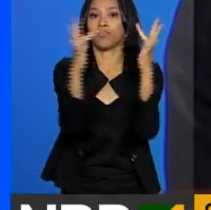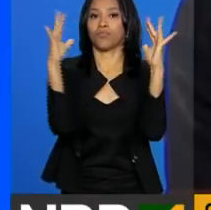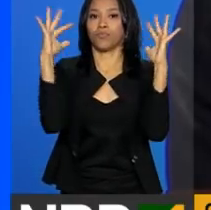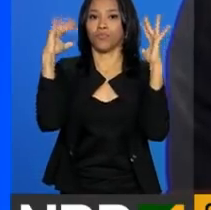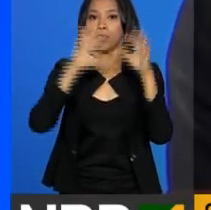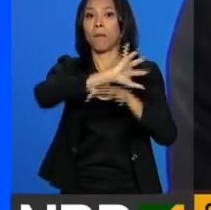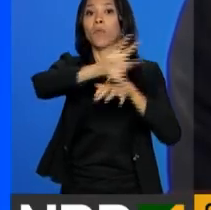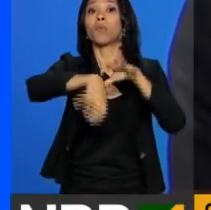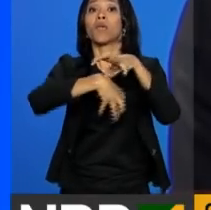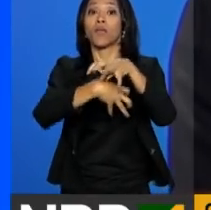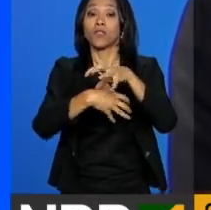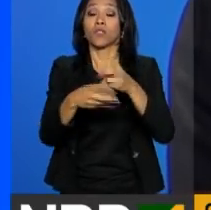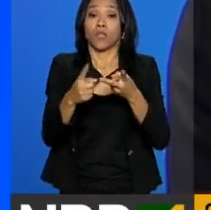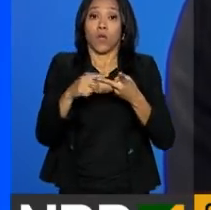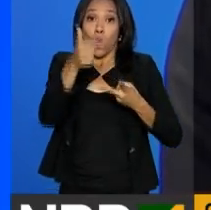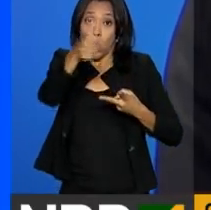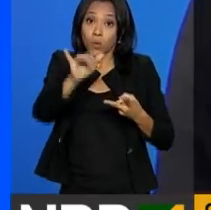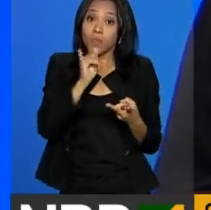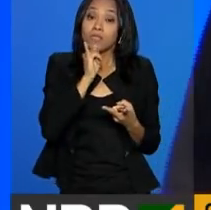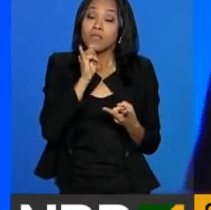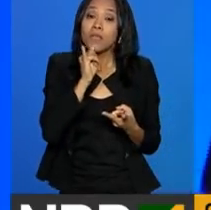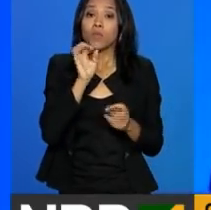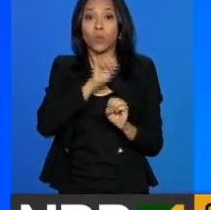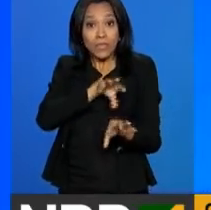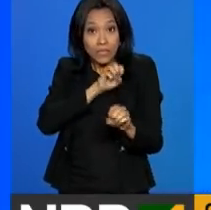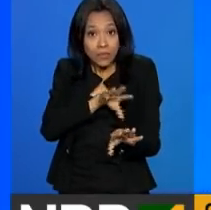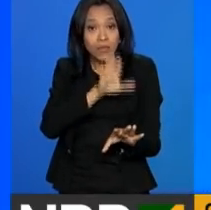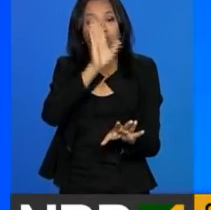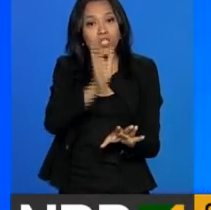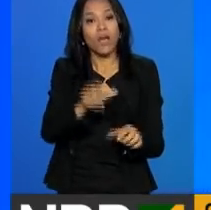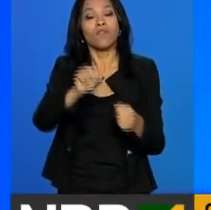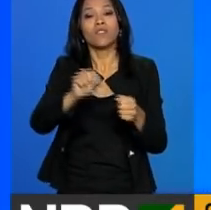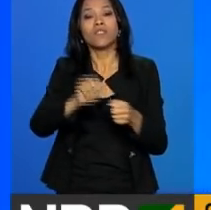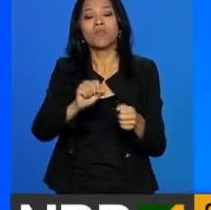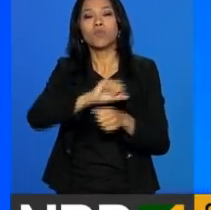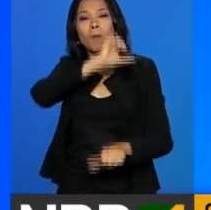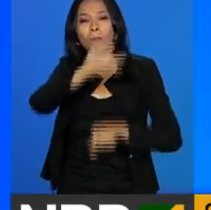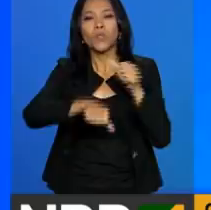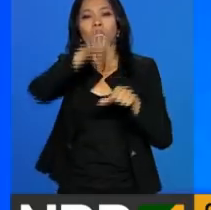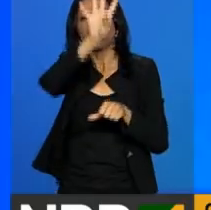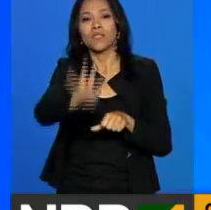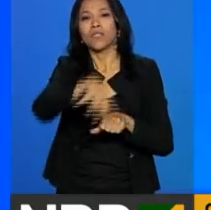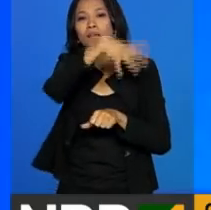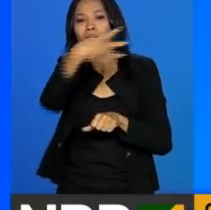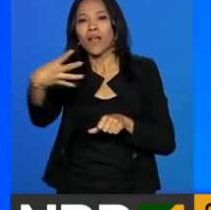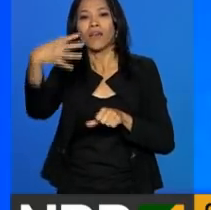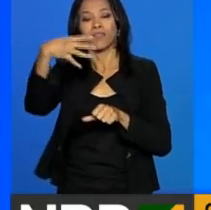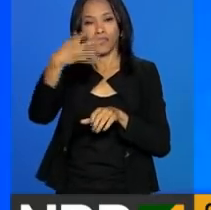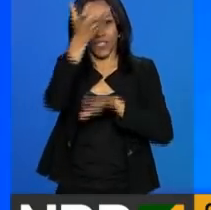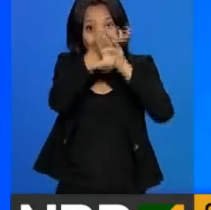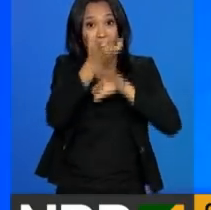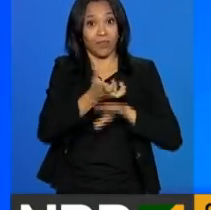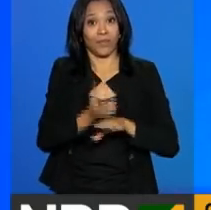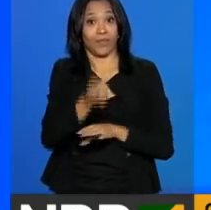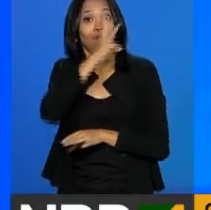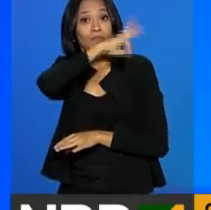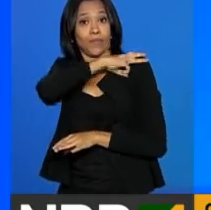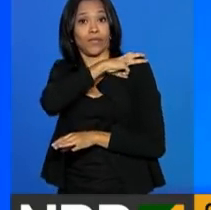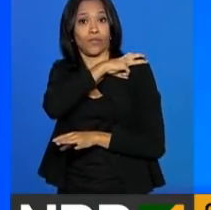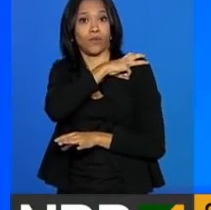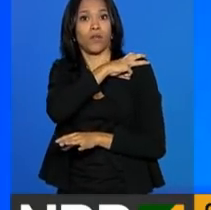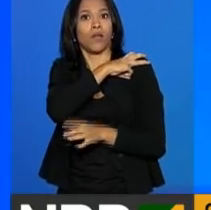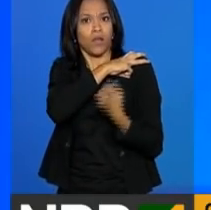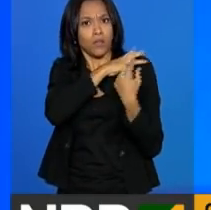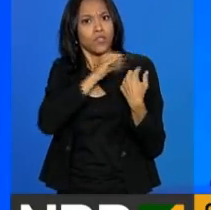a nós fizemos a reforma do ensino médio é interessante que isso não tem muita repercussão aliás teve a produção no momento